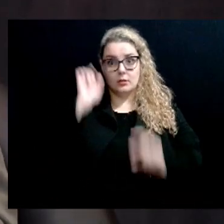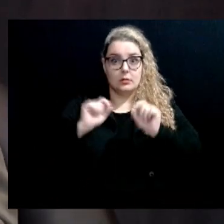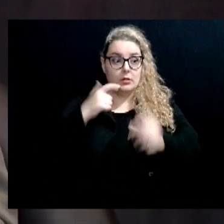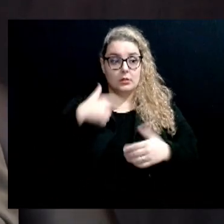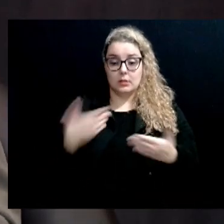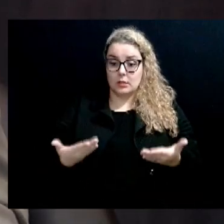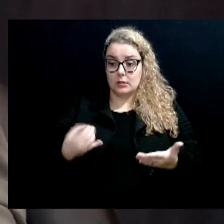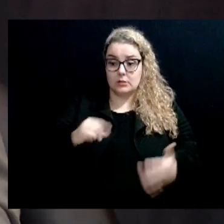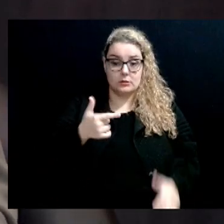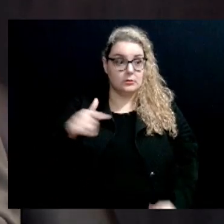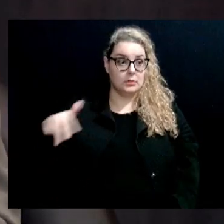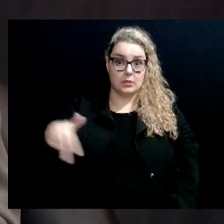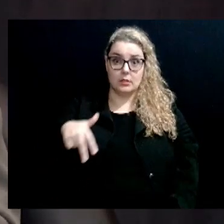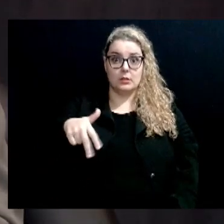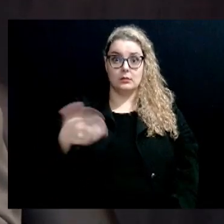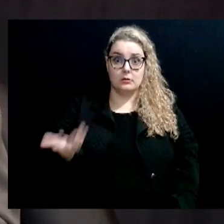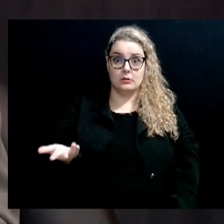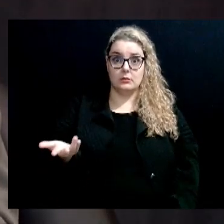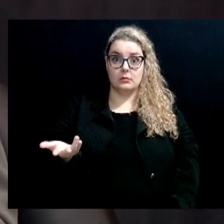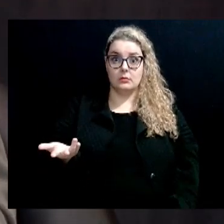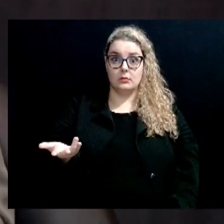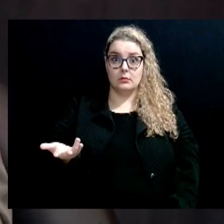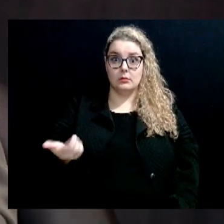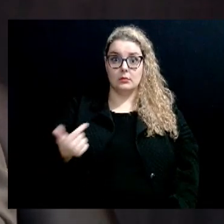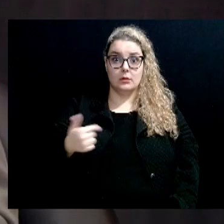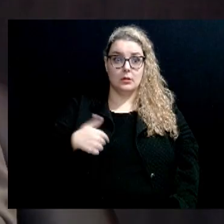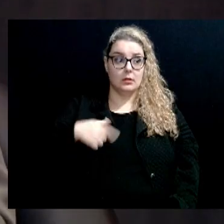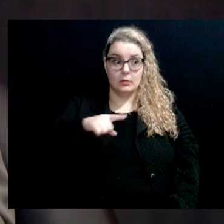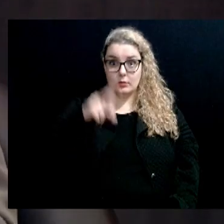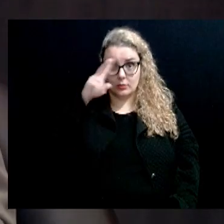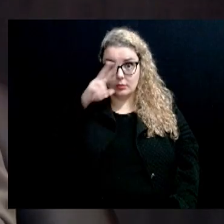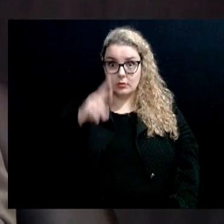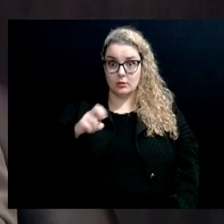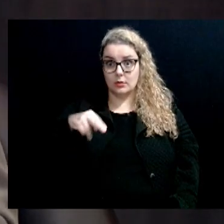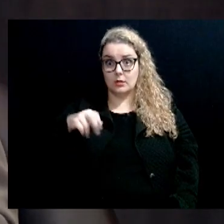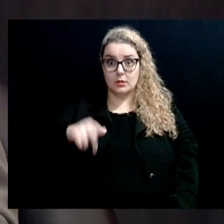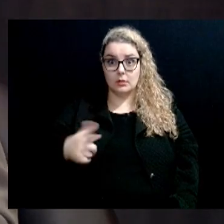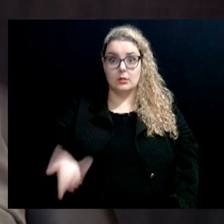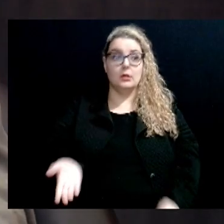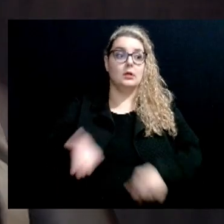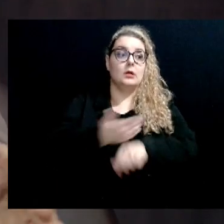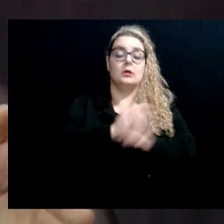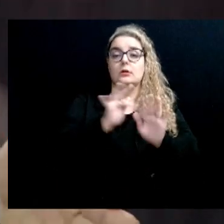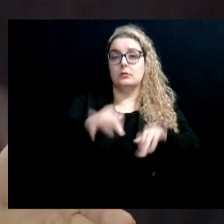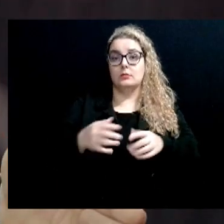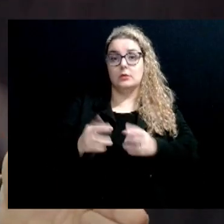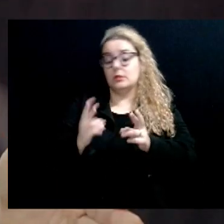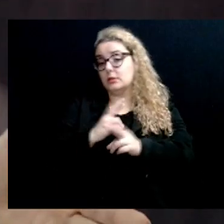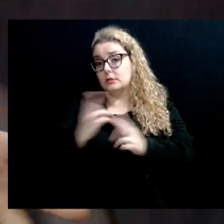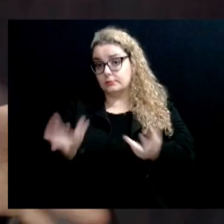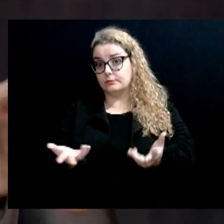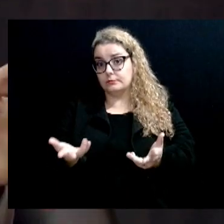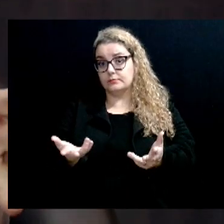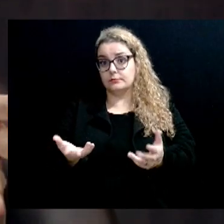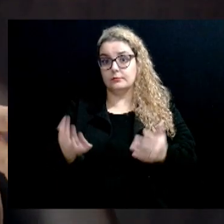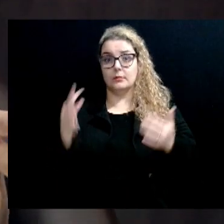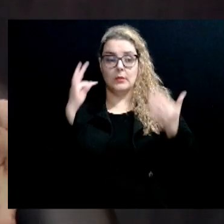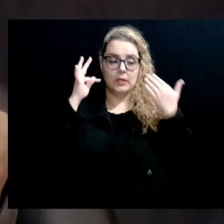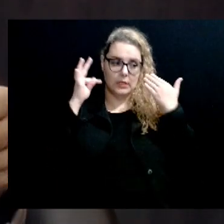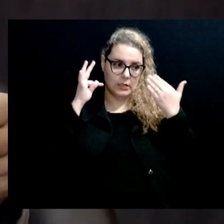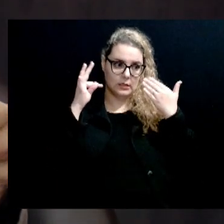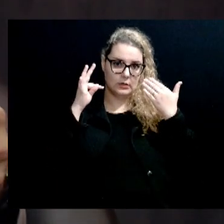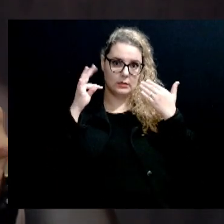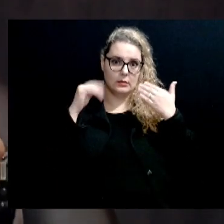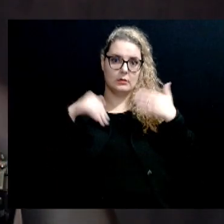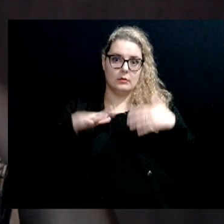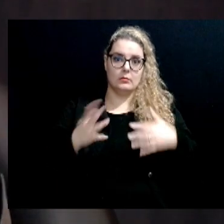quem eu sou. Eu não consigo me lembrar quem era o Renan antes de terminar esse relacionamento, por exemplo. E a terapia é muito mais, às vezes, não só na questão da superação do término, mas